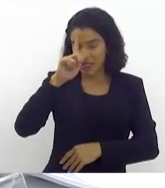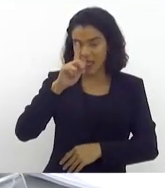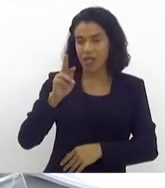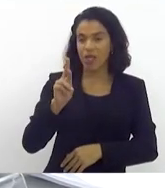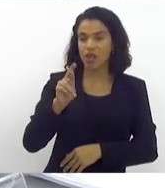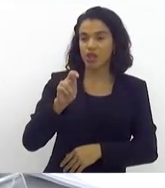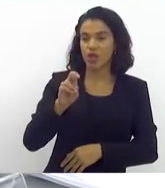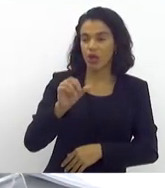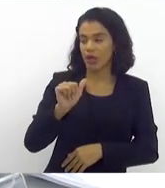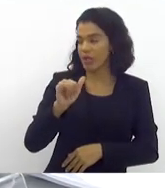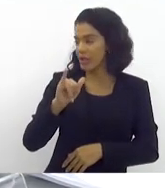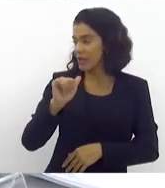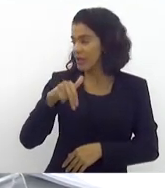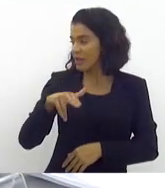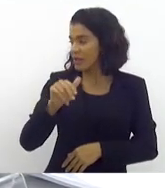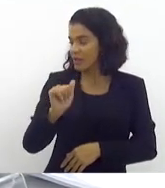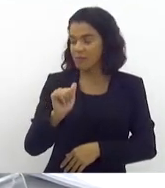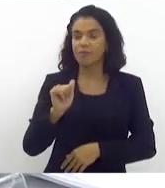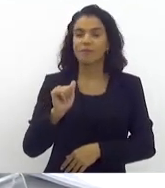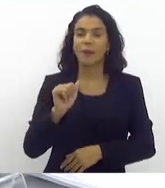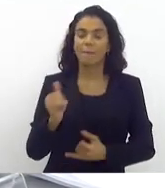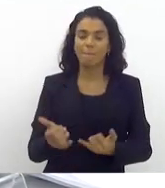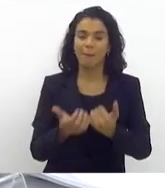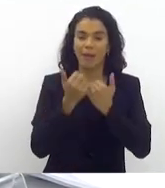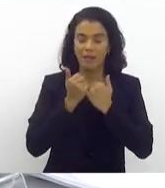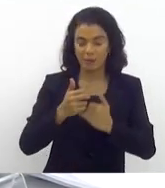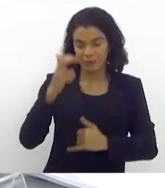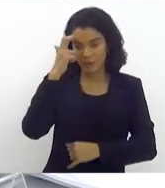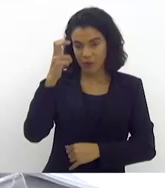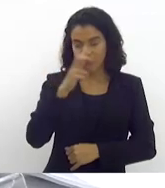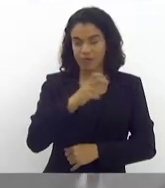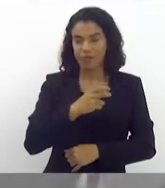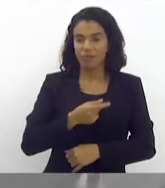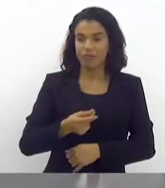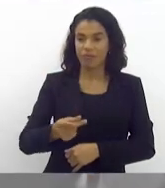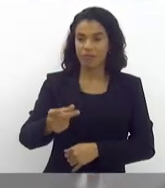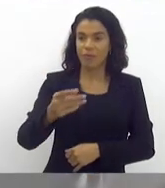e turístico do Estado do Rio de Janeiro, para aparecer deputada Verônica Lima.